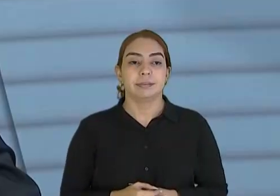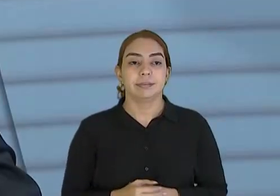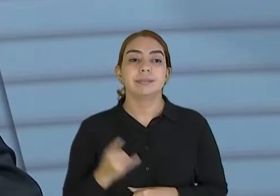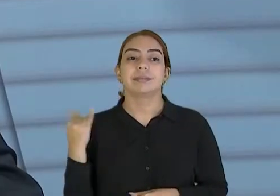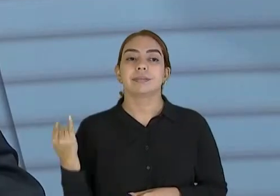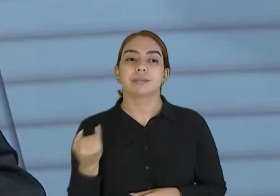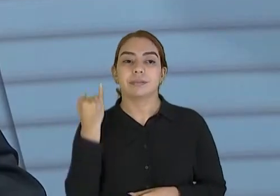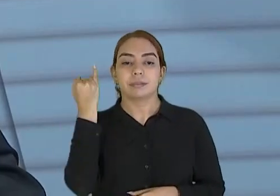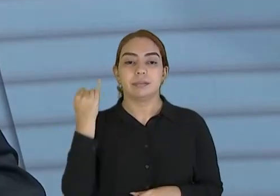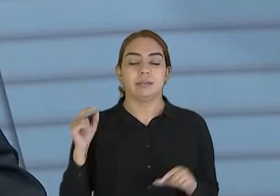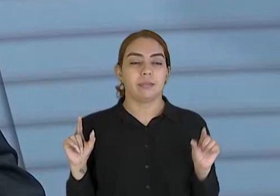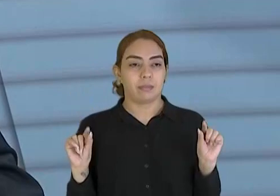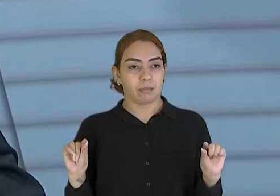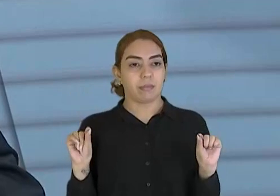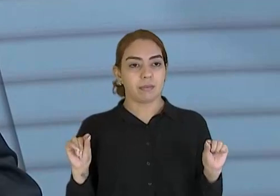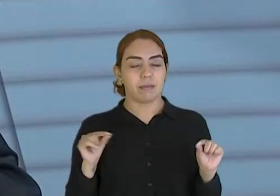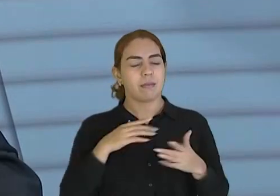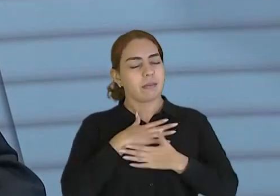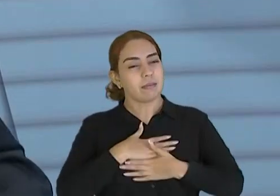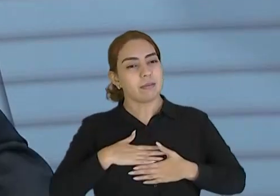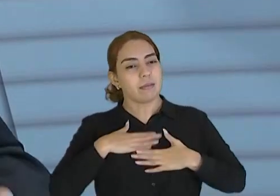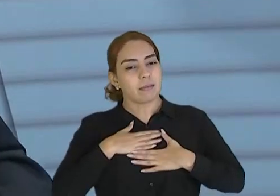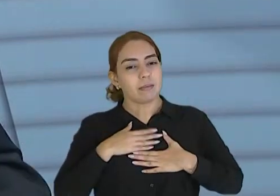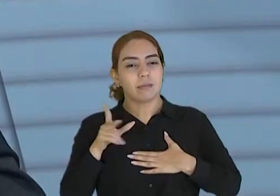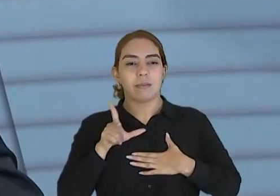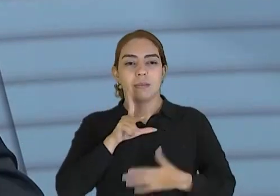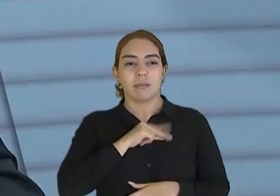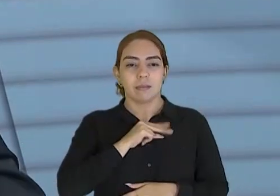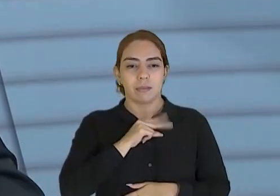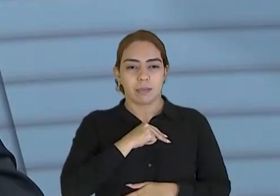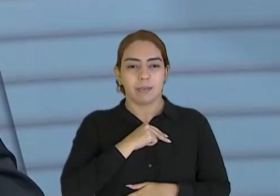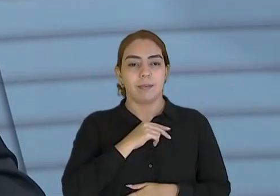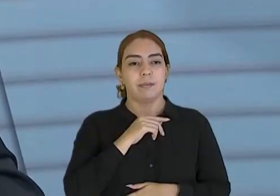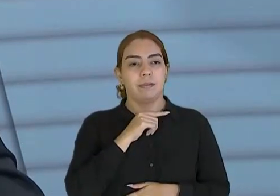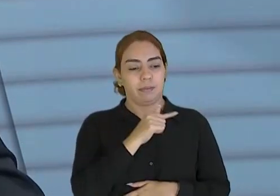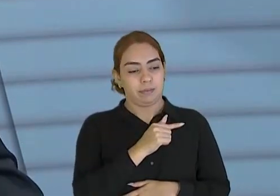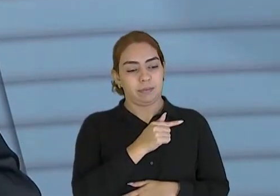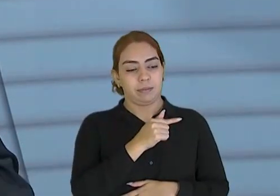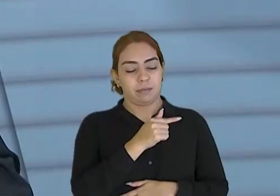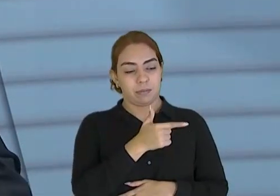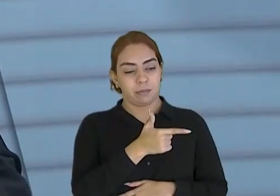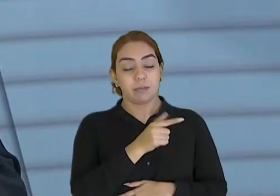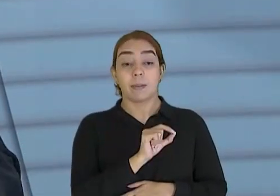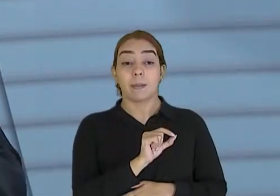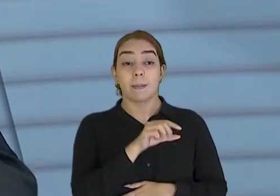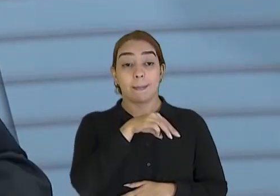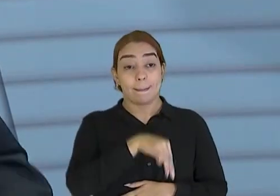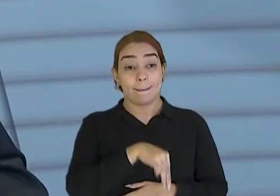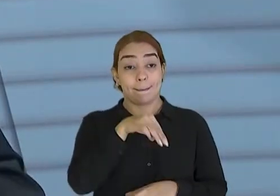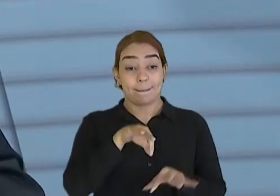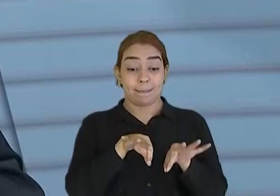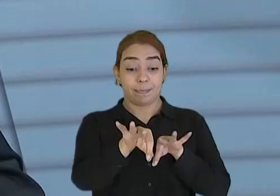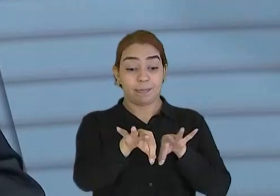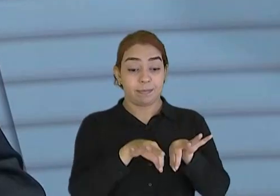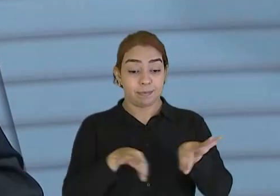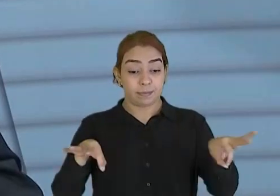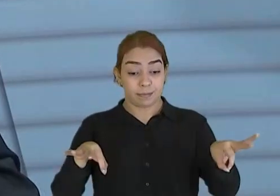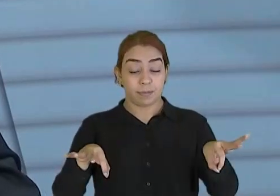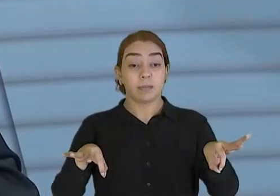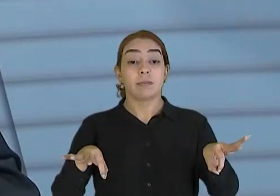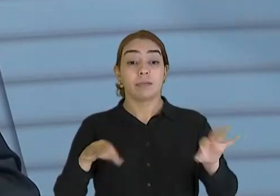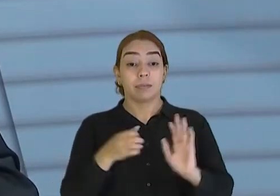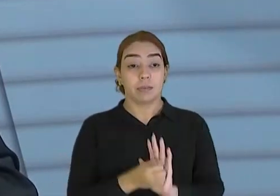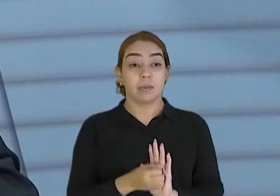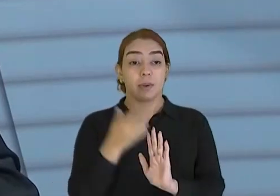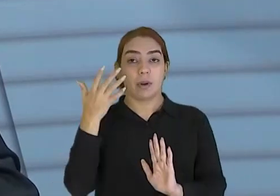seja, ficou muito interessante, porque, puxa vida, nós temos 720 metros quadrados, né? Então, nós temos lá vários animais silvestres, e aí nós